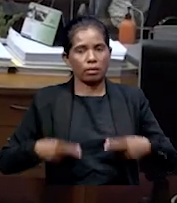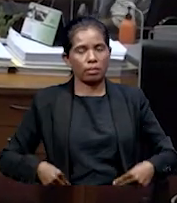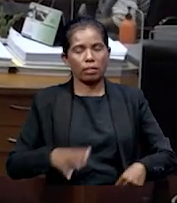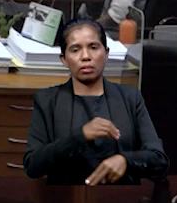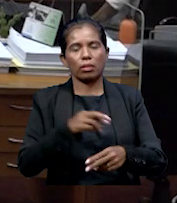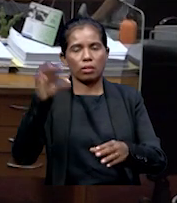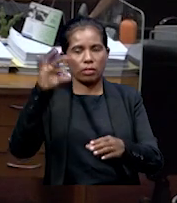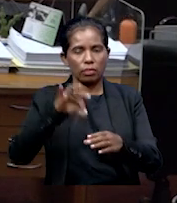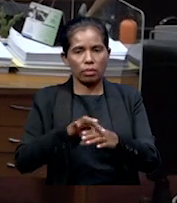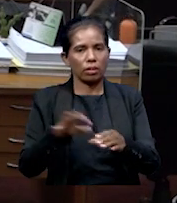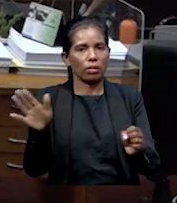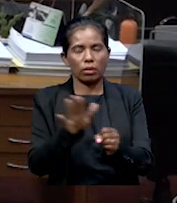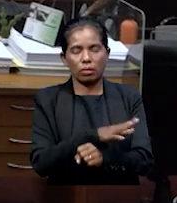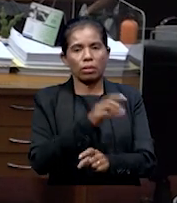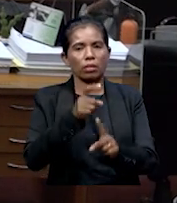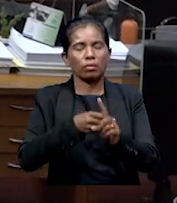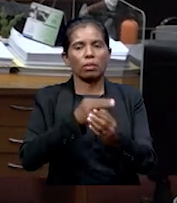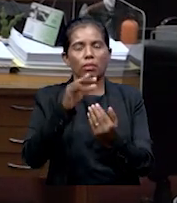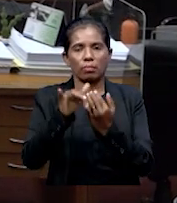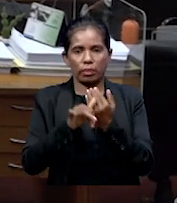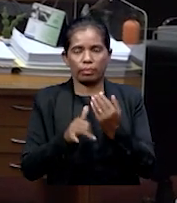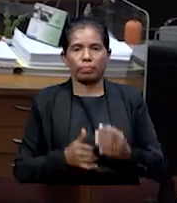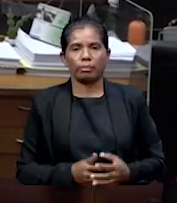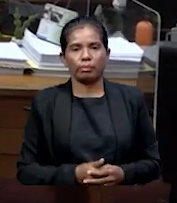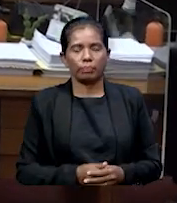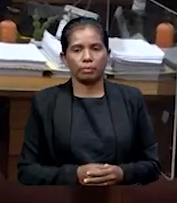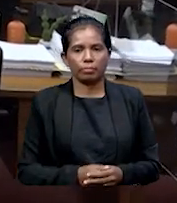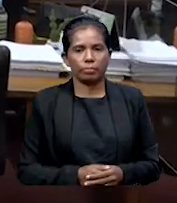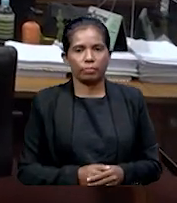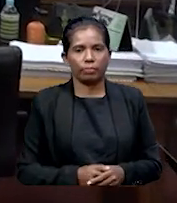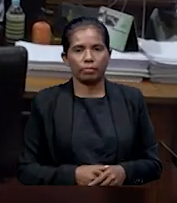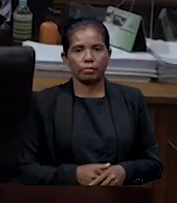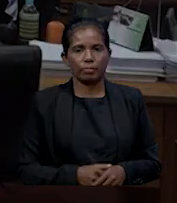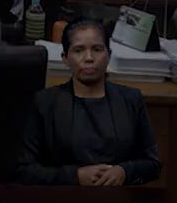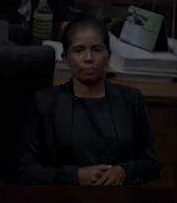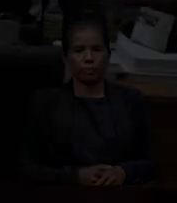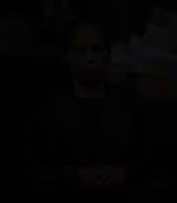votos unanimidade e a fulan maioliuban. Abraão Amaral, GMN.